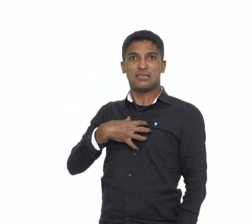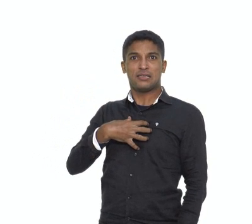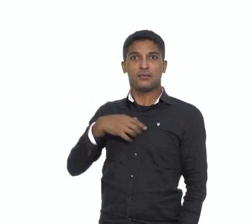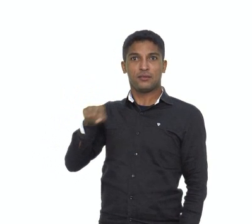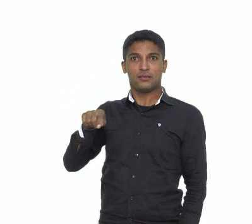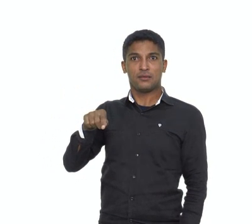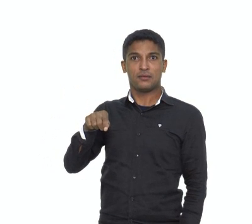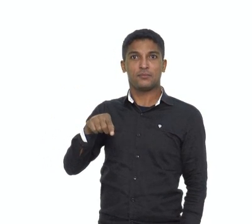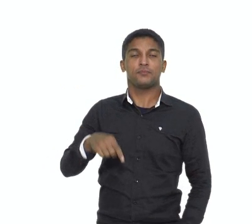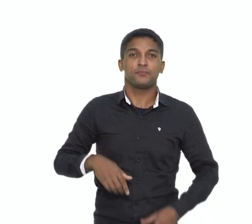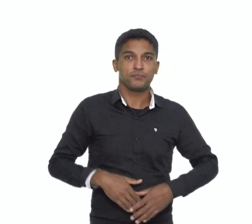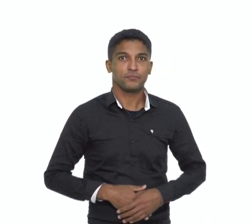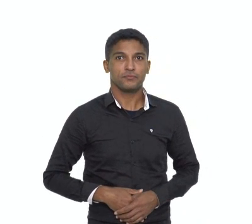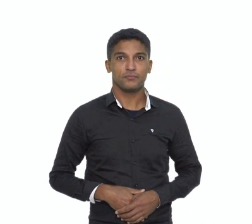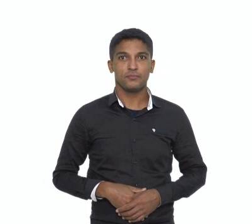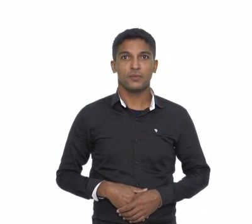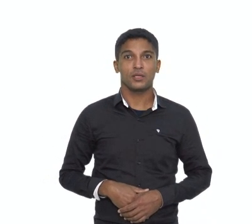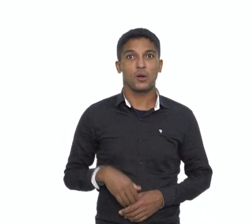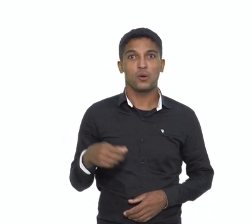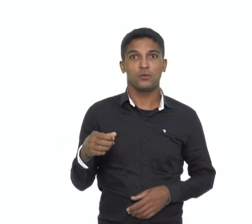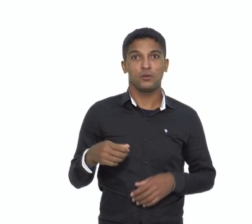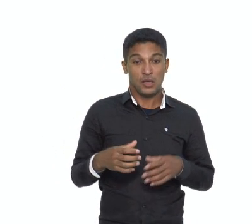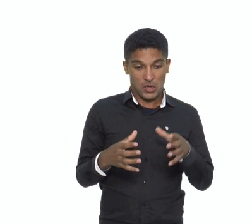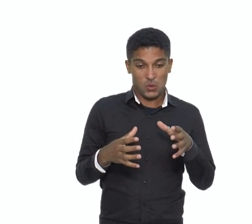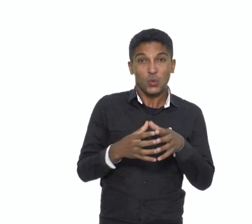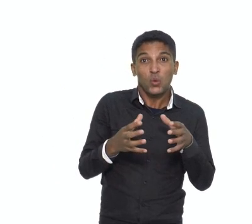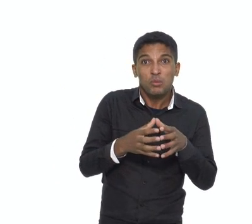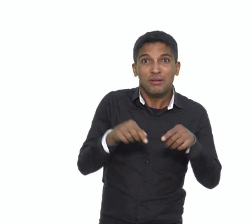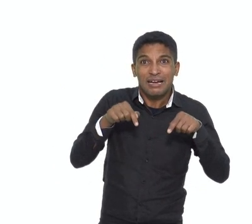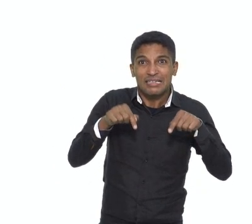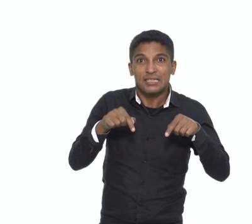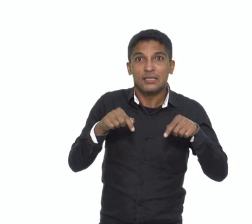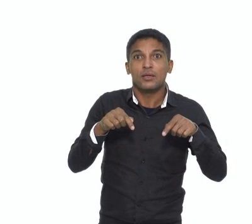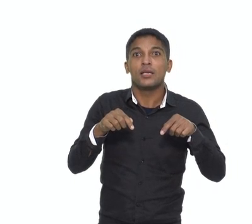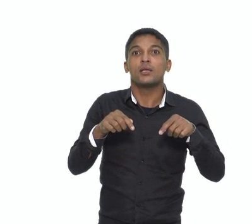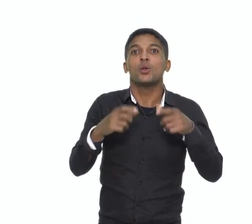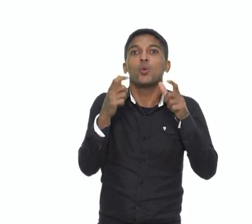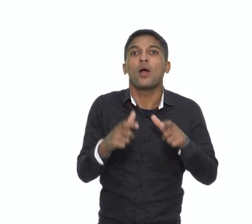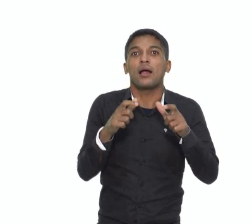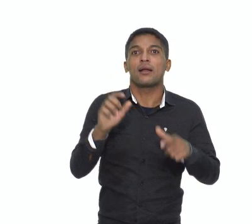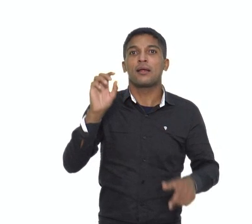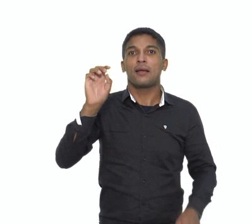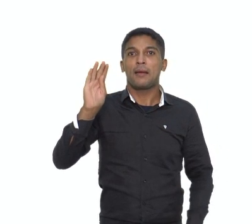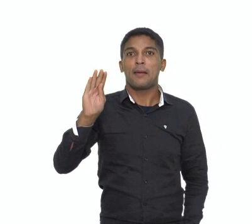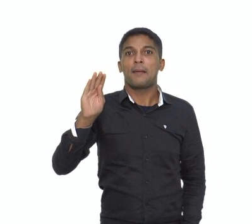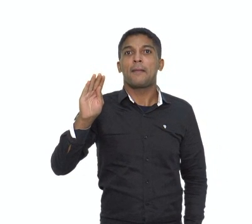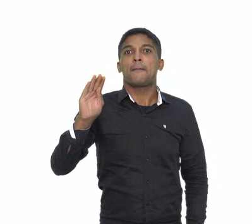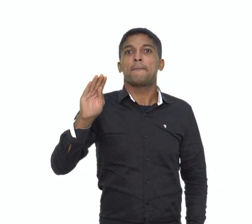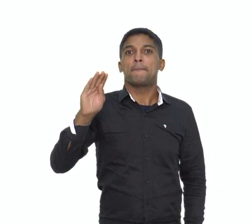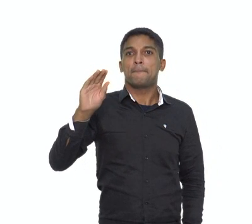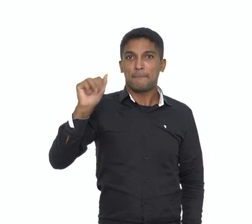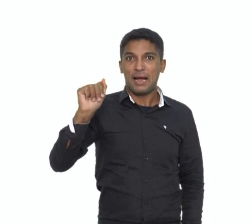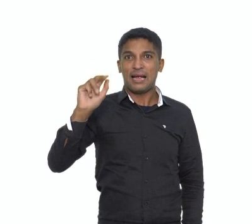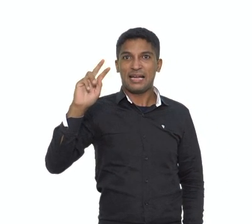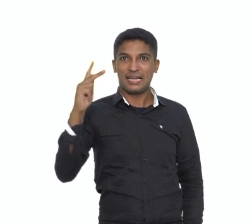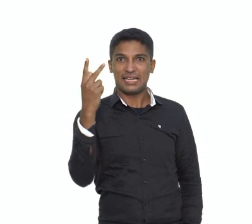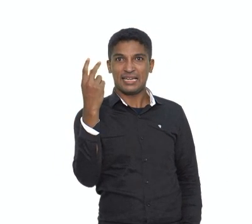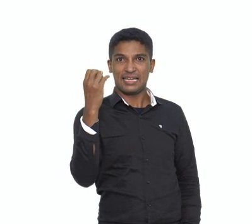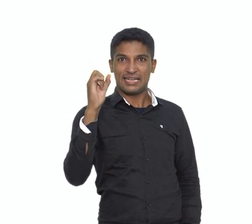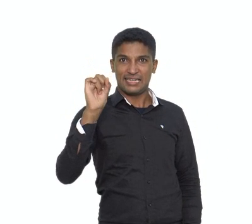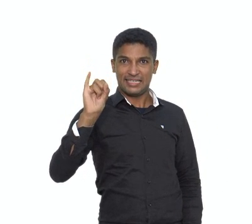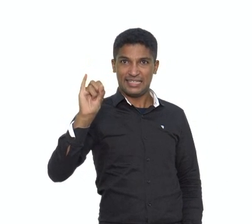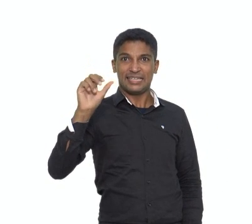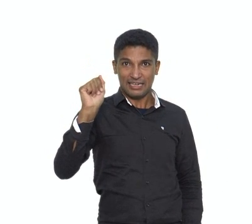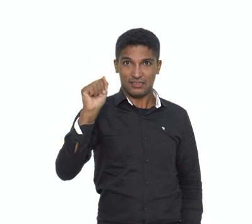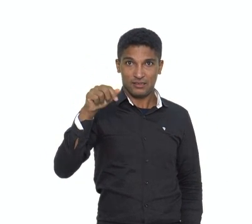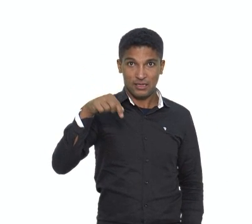rebelaram contra a coroa portuguesa devido aos abusivos impostos. O movimento chamado Conjuração Mineira, de 1789,